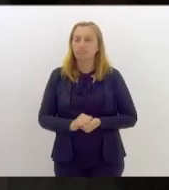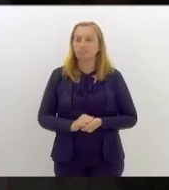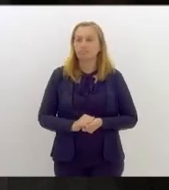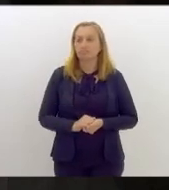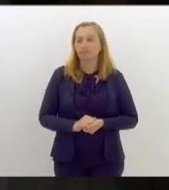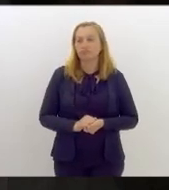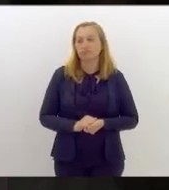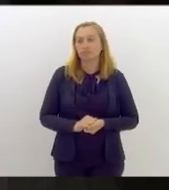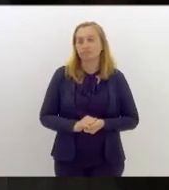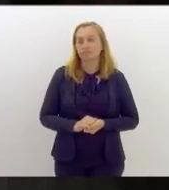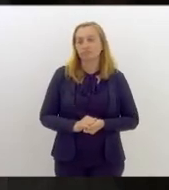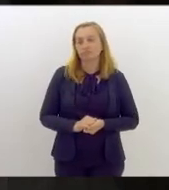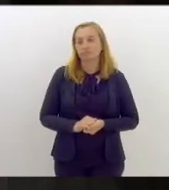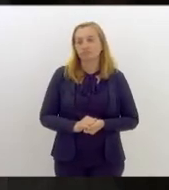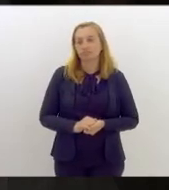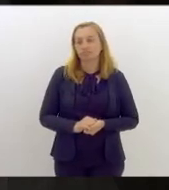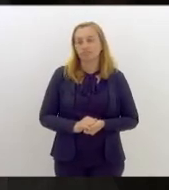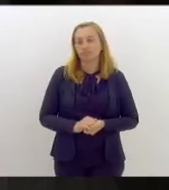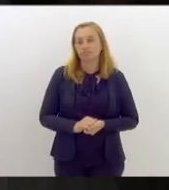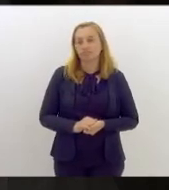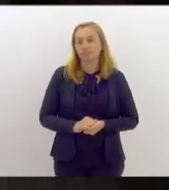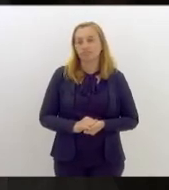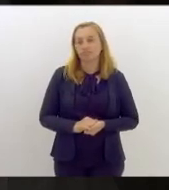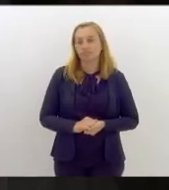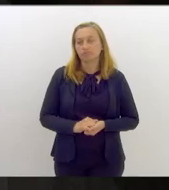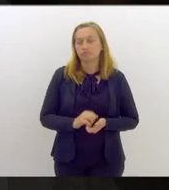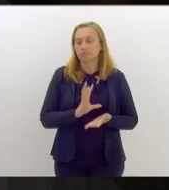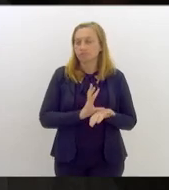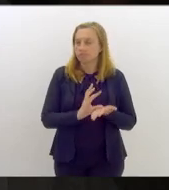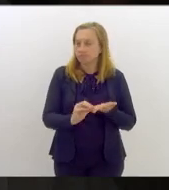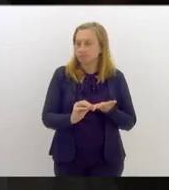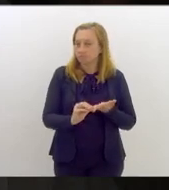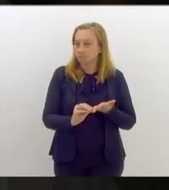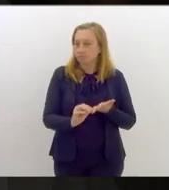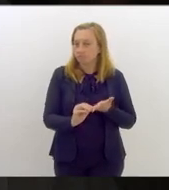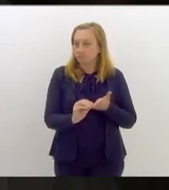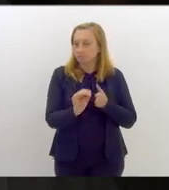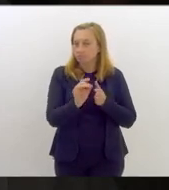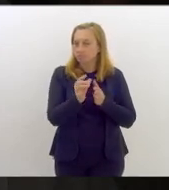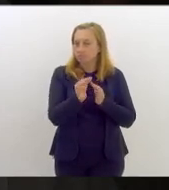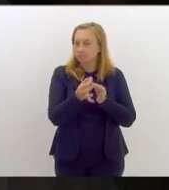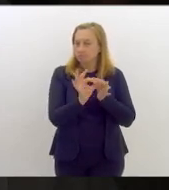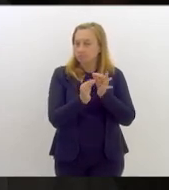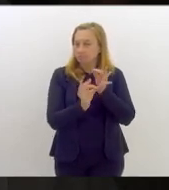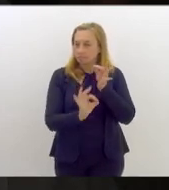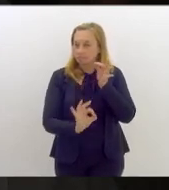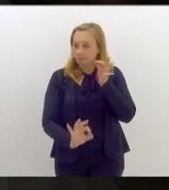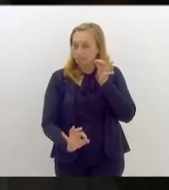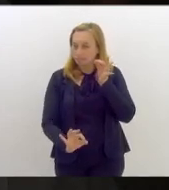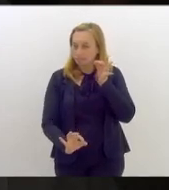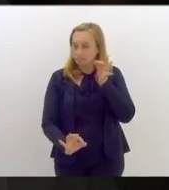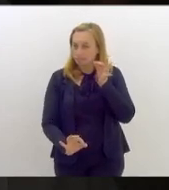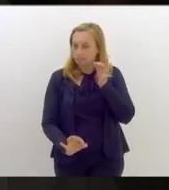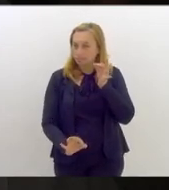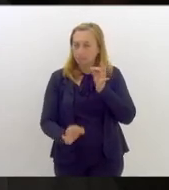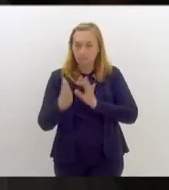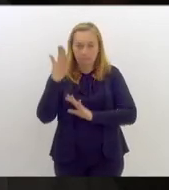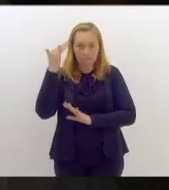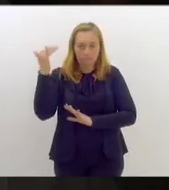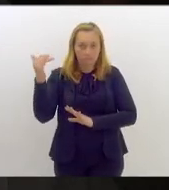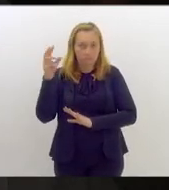com sessão, uma pauta bastante extensa e bastante polêmica